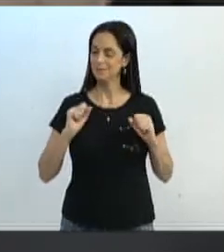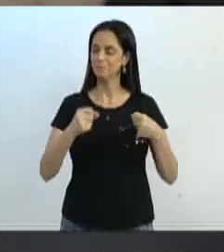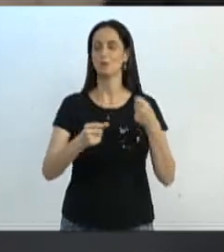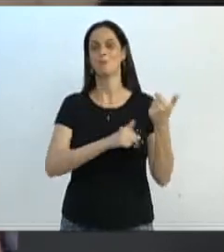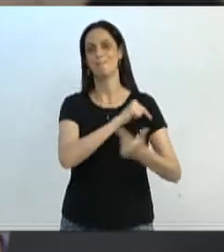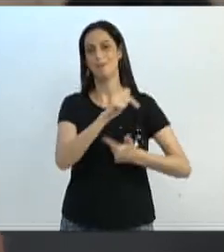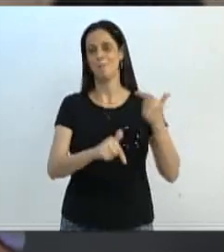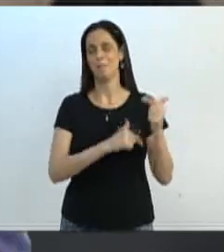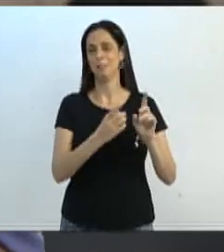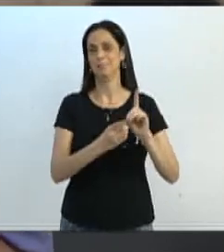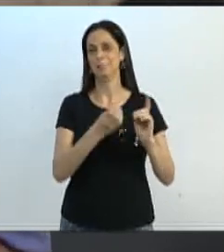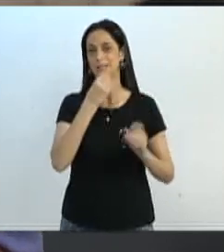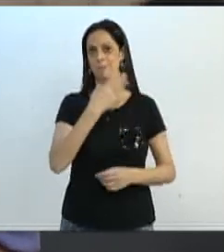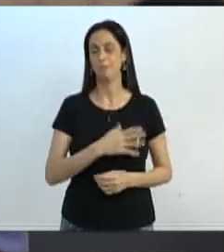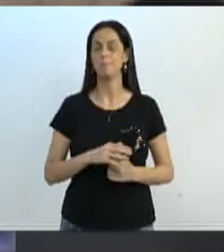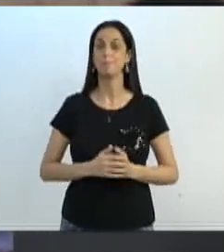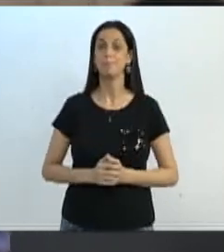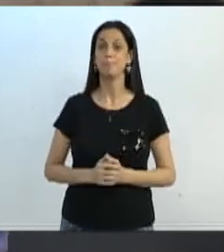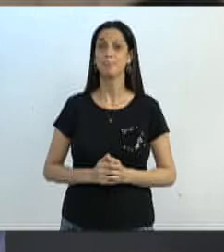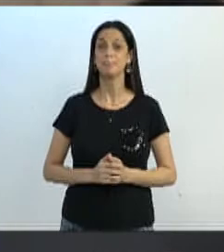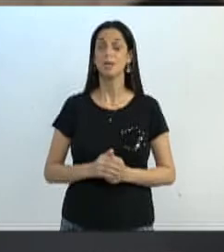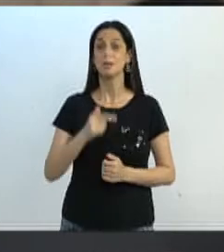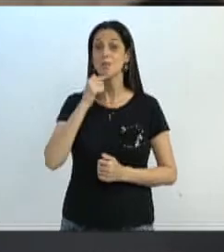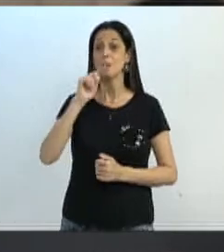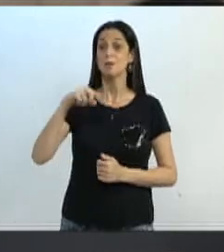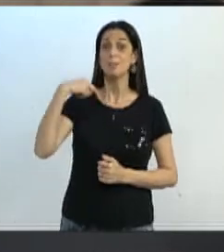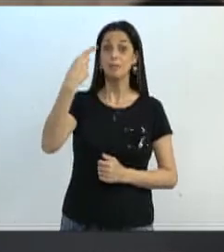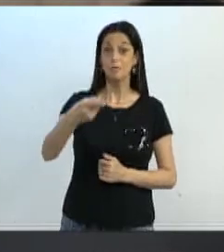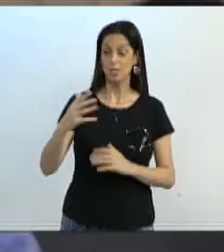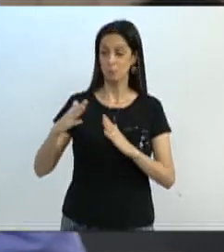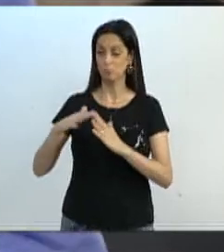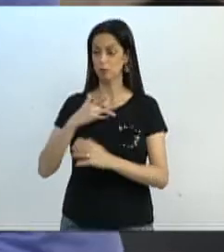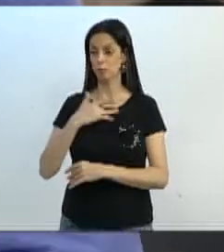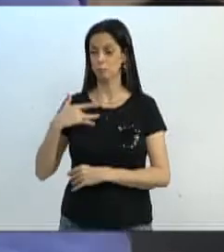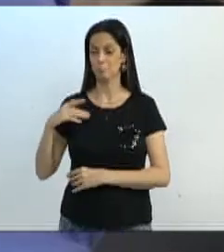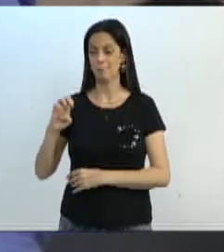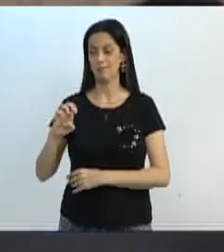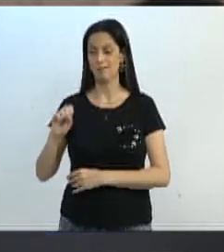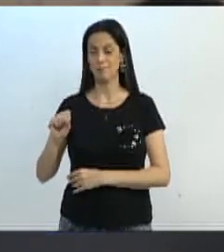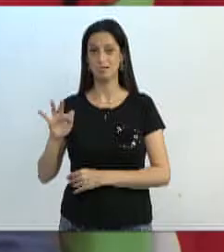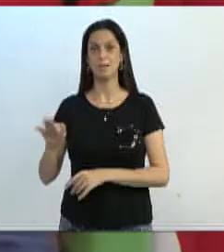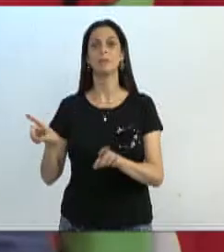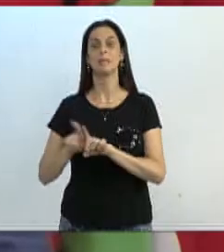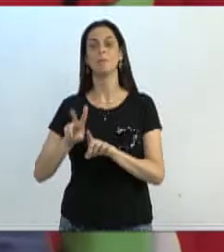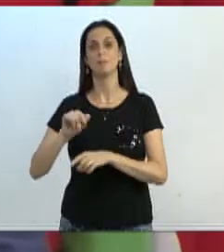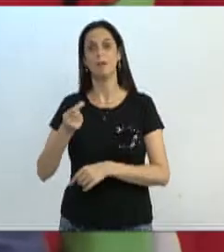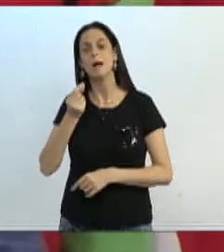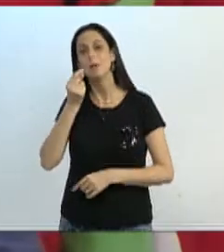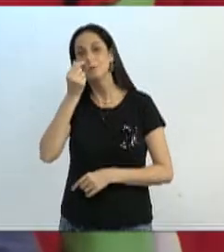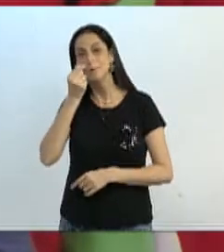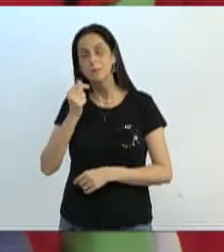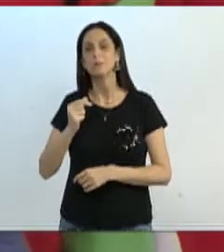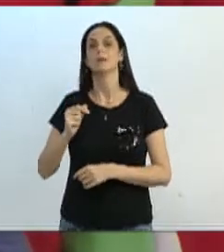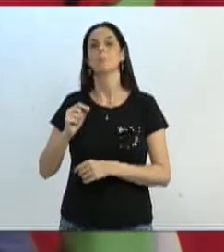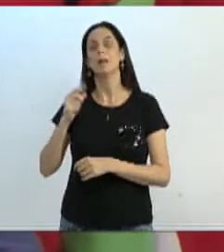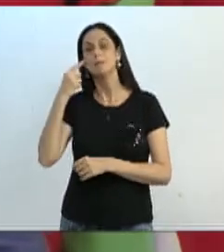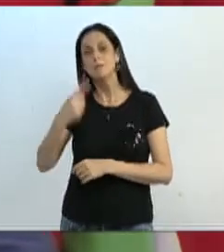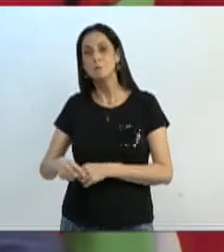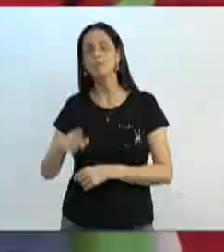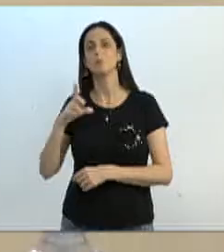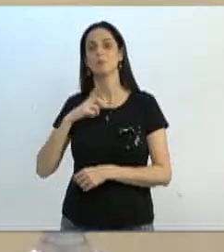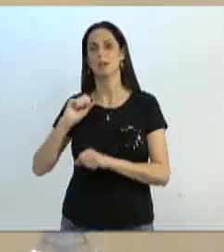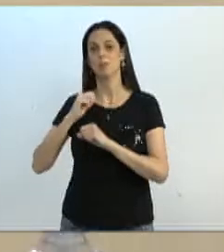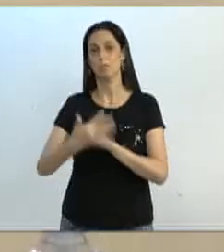a partir da próxima semana, os ESFs também fazem teste para a Covid, vereador Jovino. Concede 2 minutos para mim.